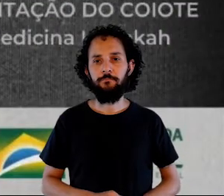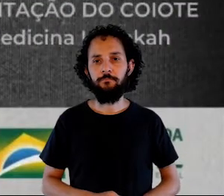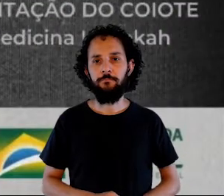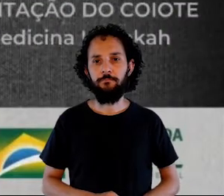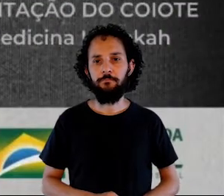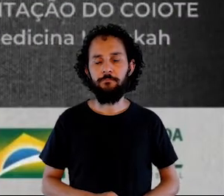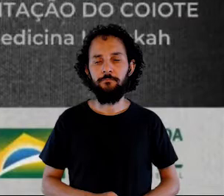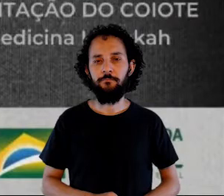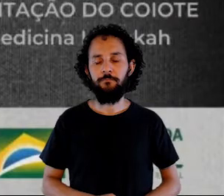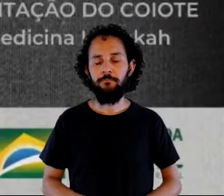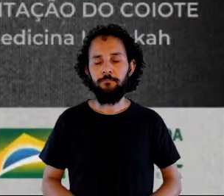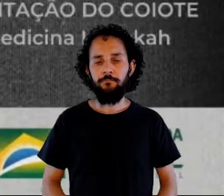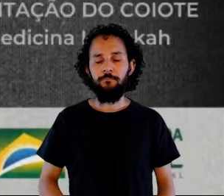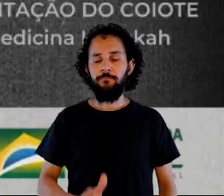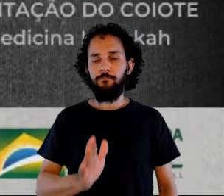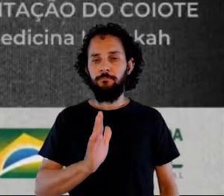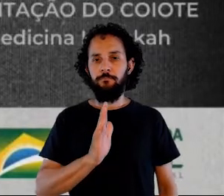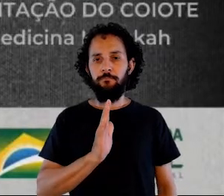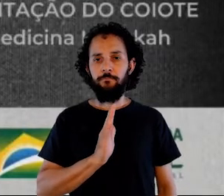Meditação do coiote.